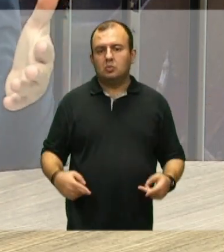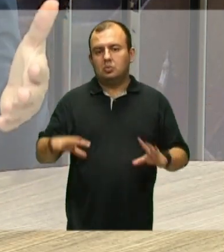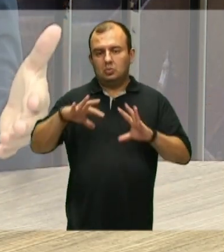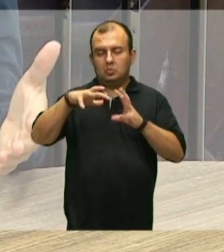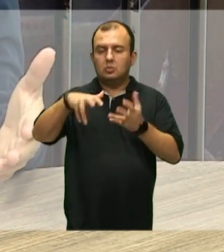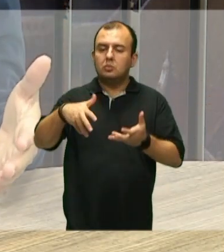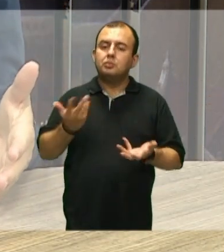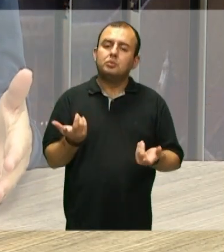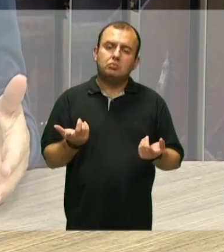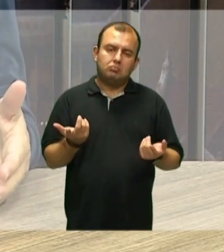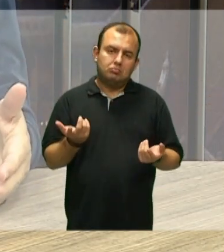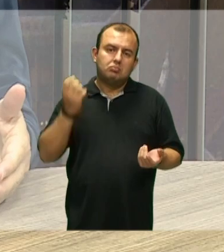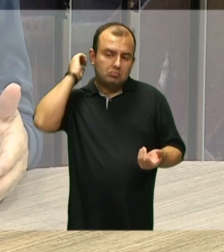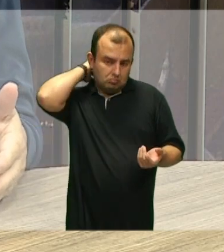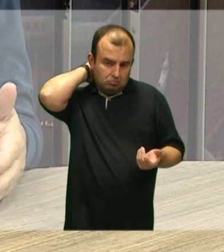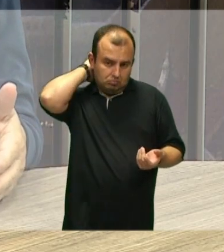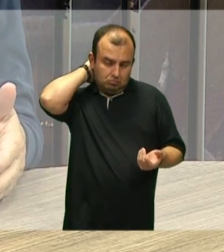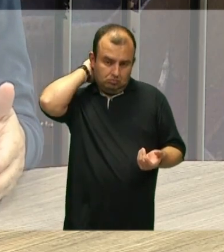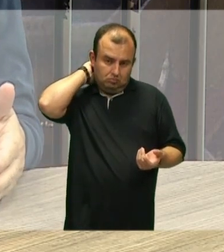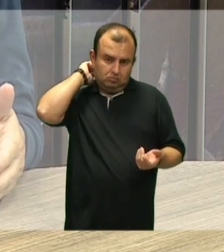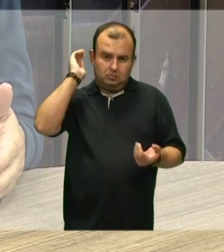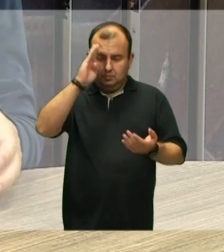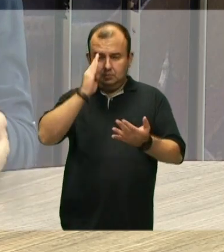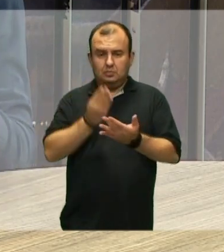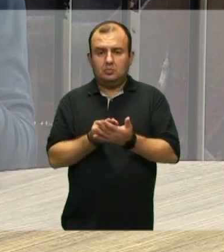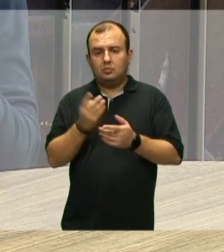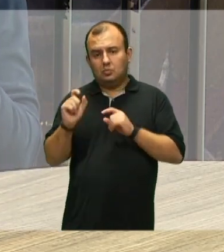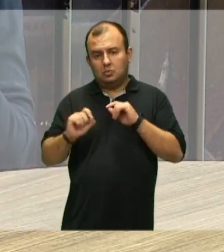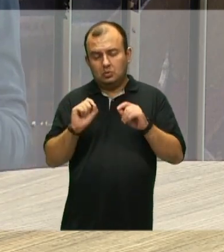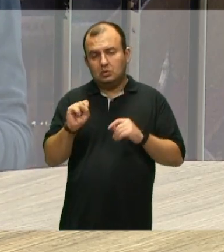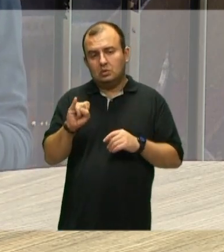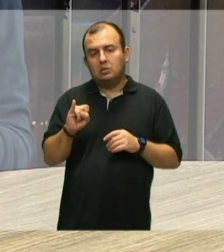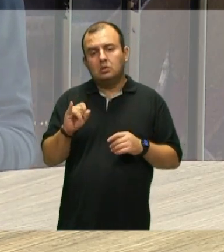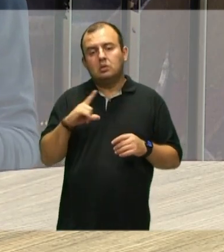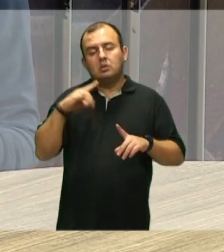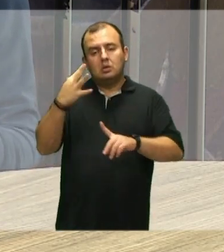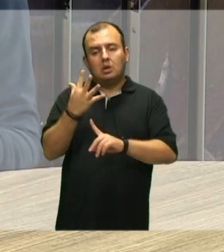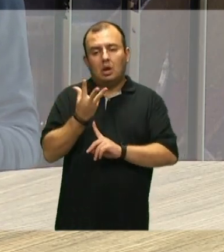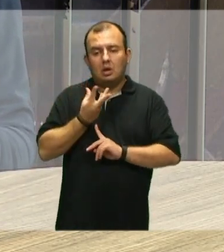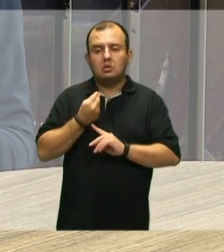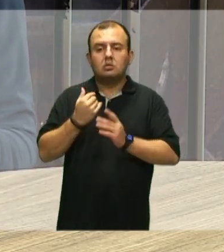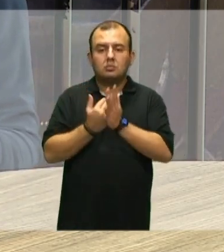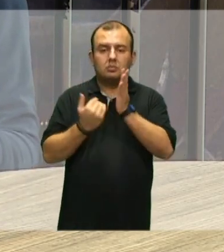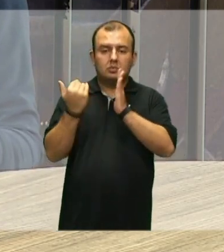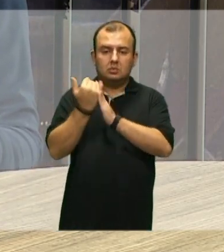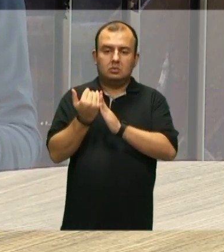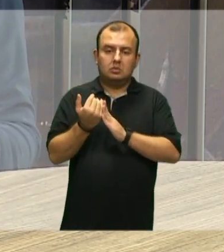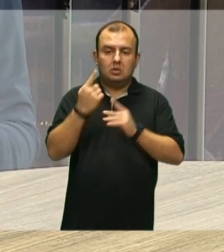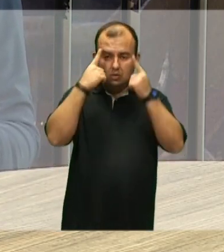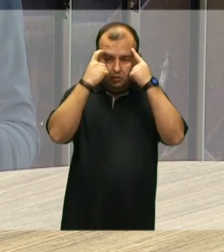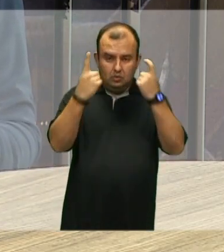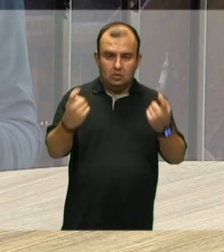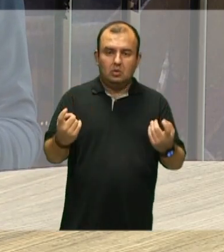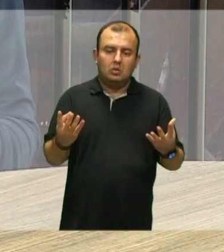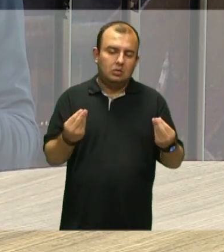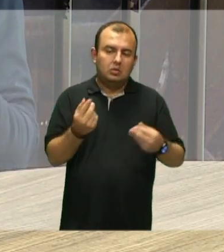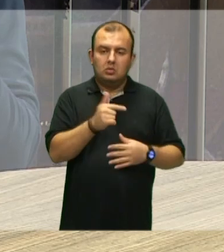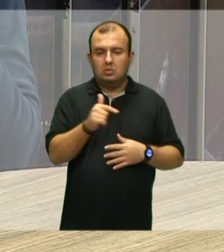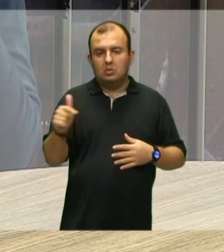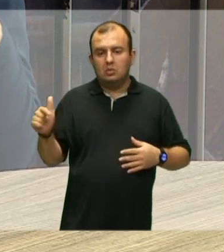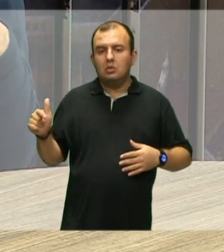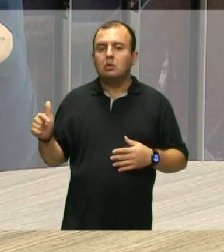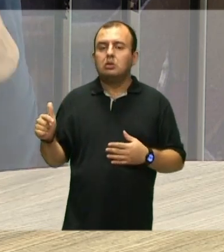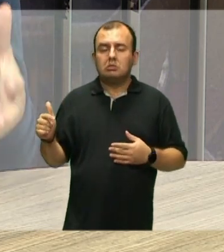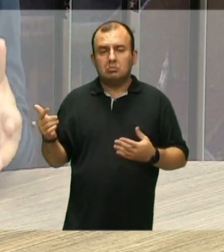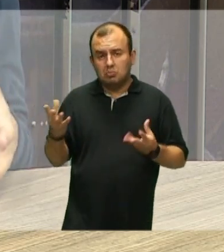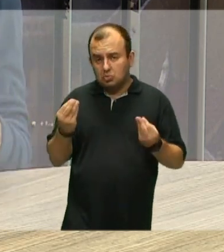mundo, digamos assim, né? Eu acredito que hoje, assim, se a gente tivesse mais arte, talvez a gente não tivesse tanta violência, talvez a gente